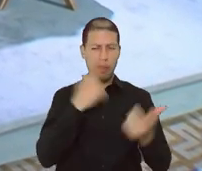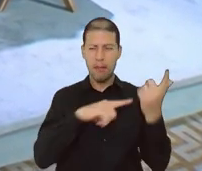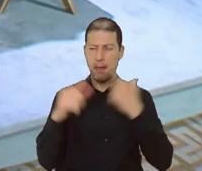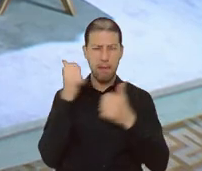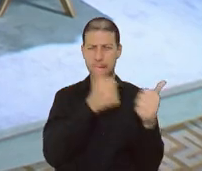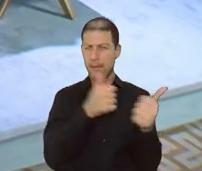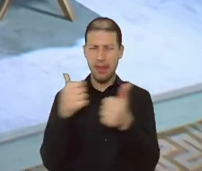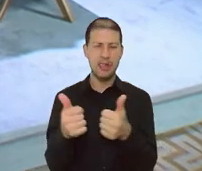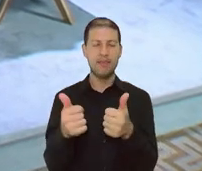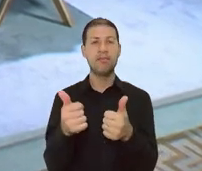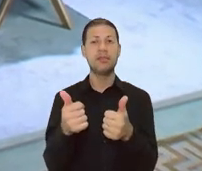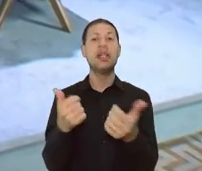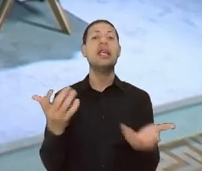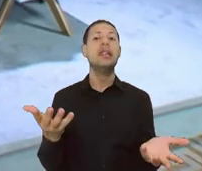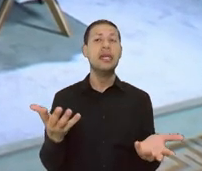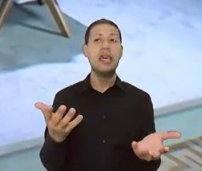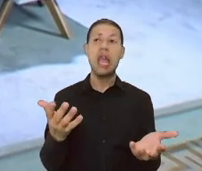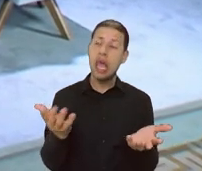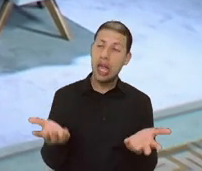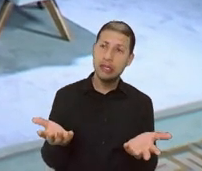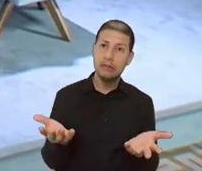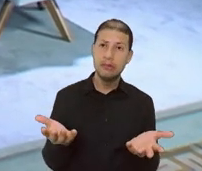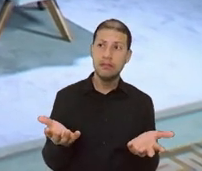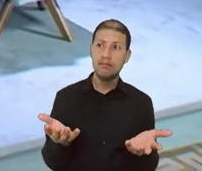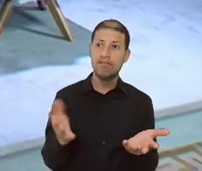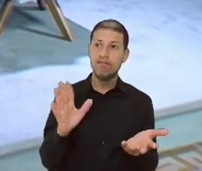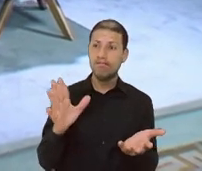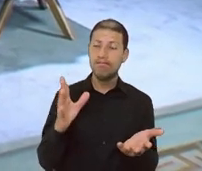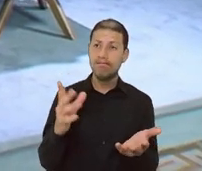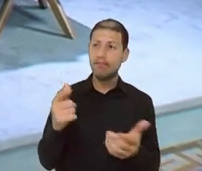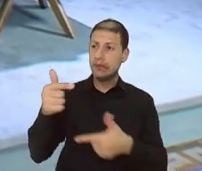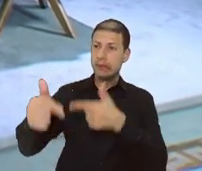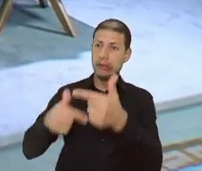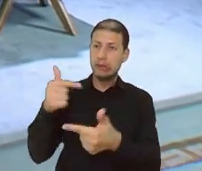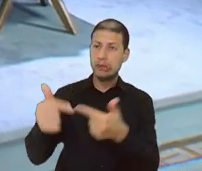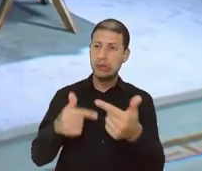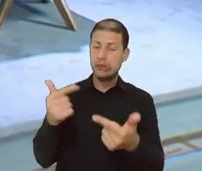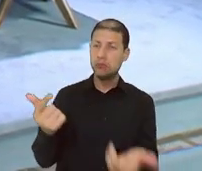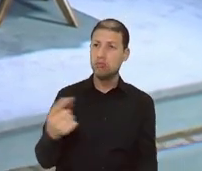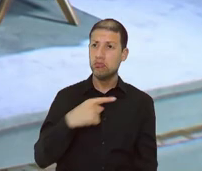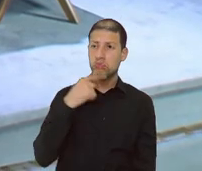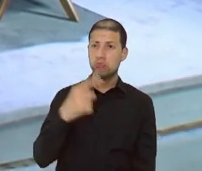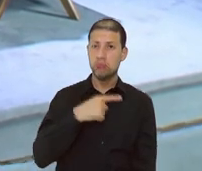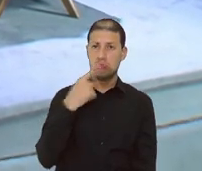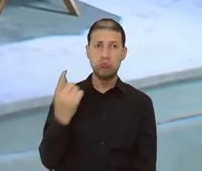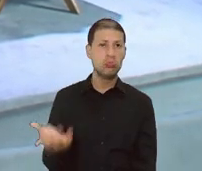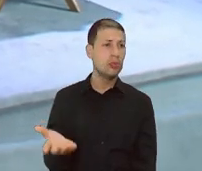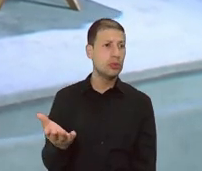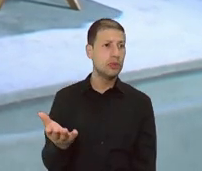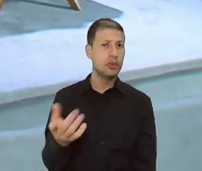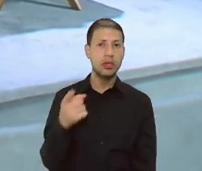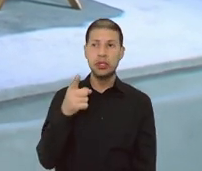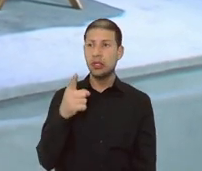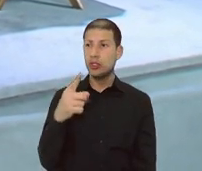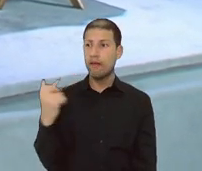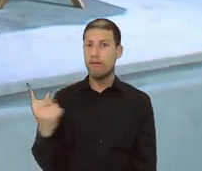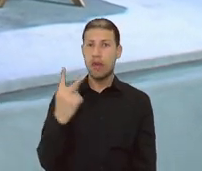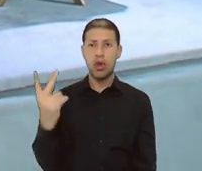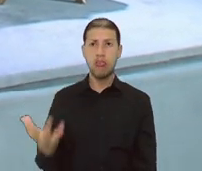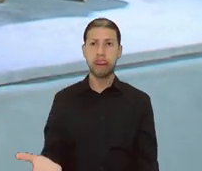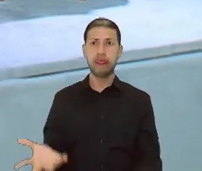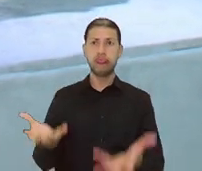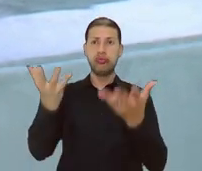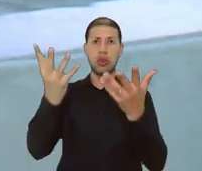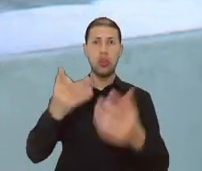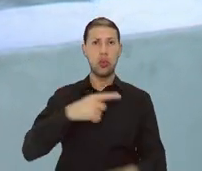aí você fala É mas você não entregou na operação você não conseguiu crescer dentro do seu velho você prometeu que você achou que era